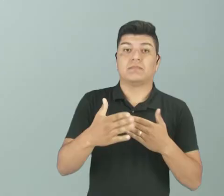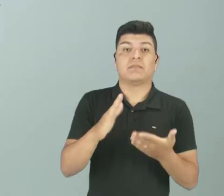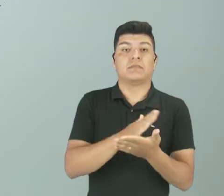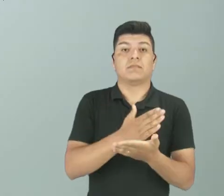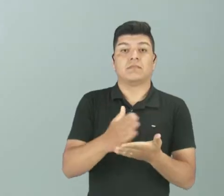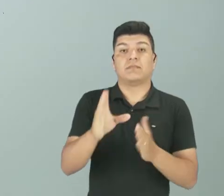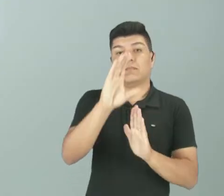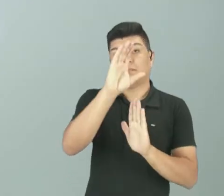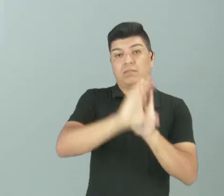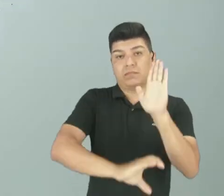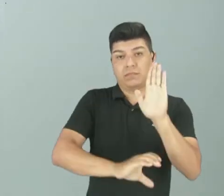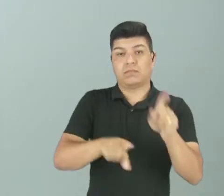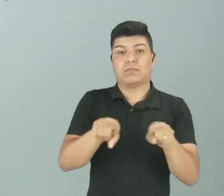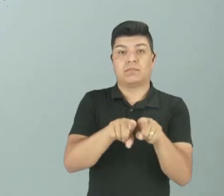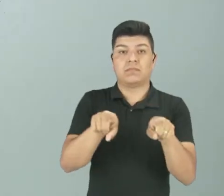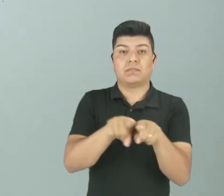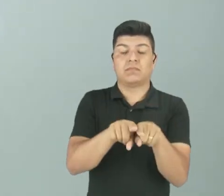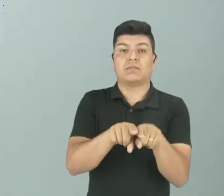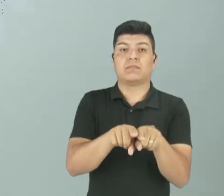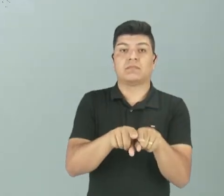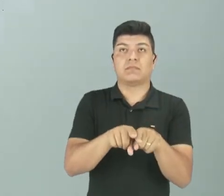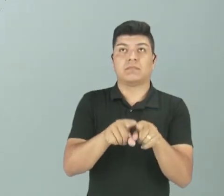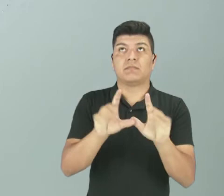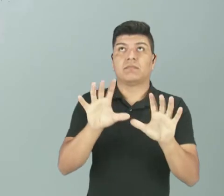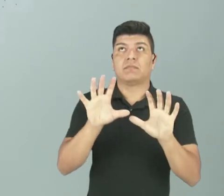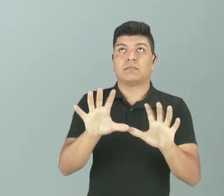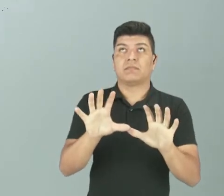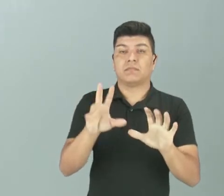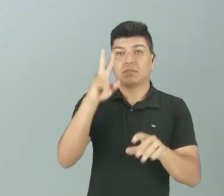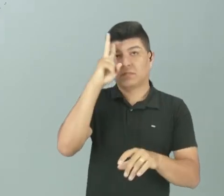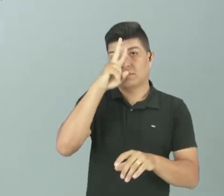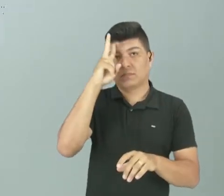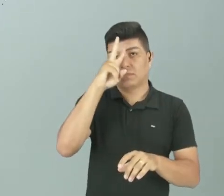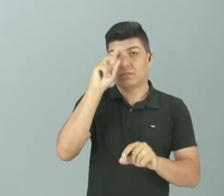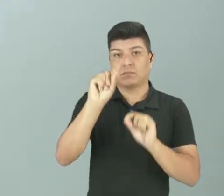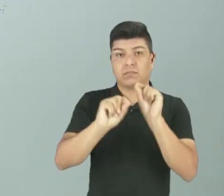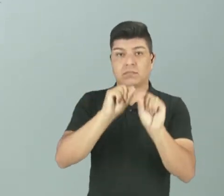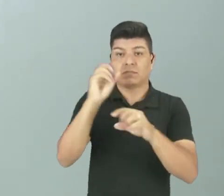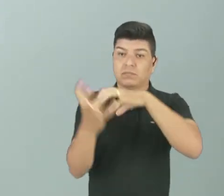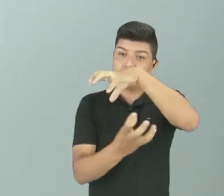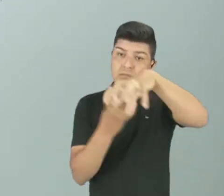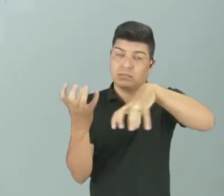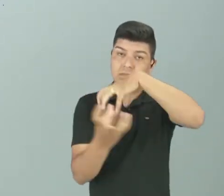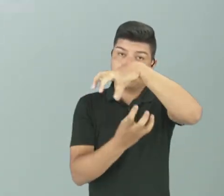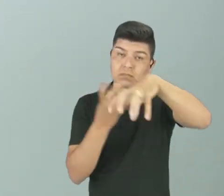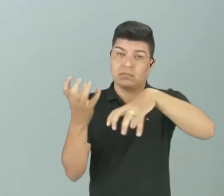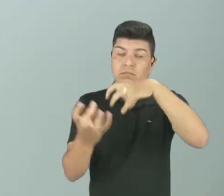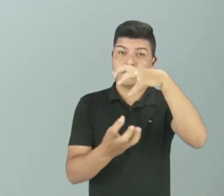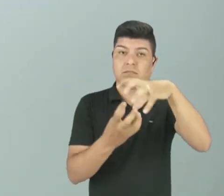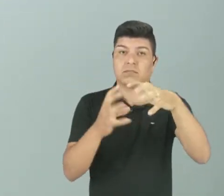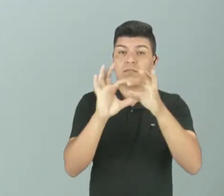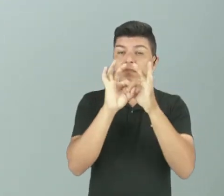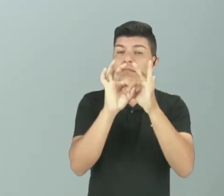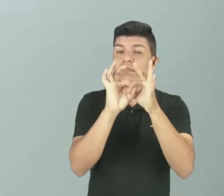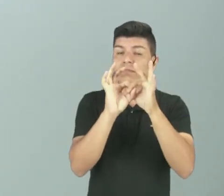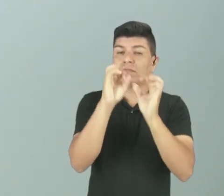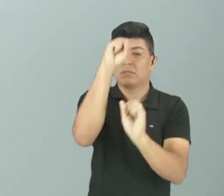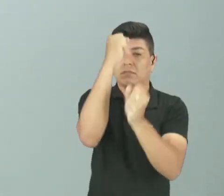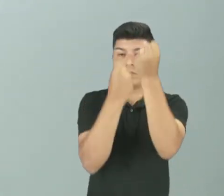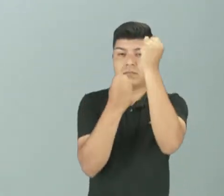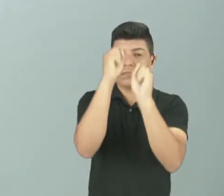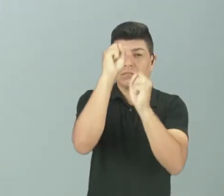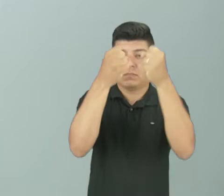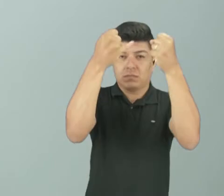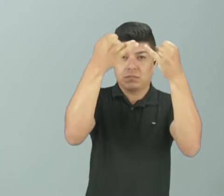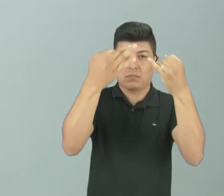alguns conceitos e também uma parte histórica das revoluções ligadas à indústria,